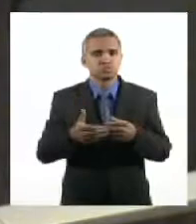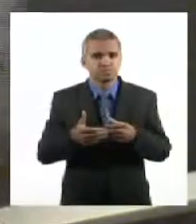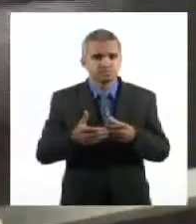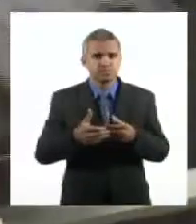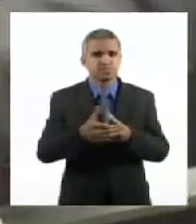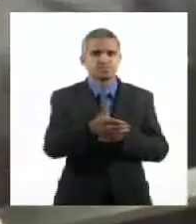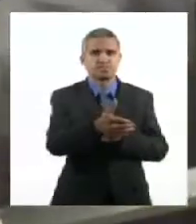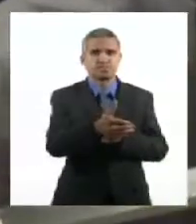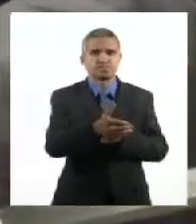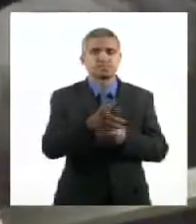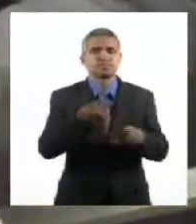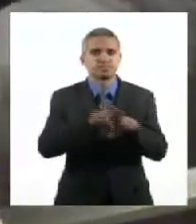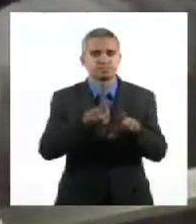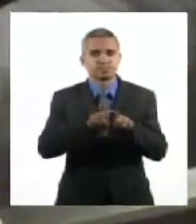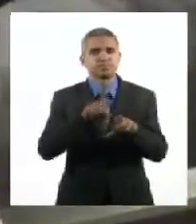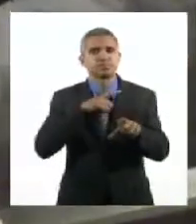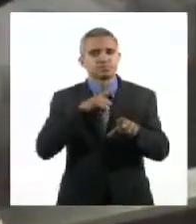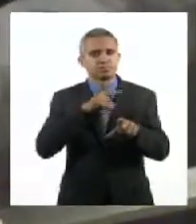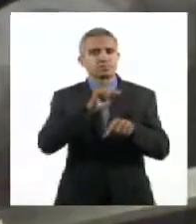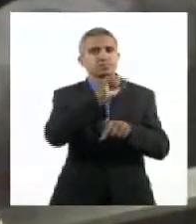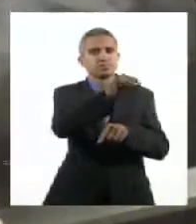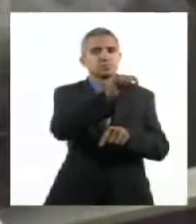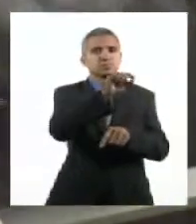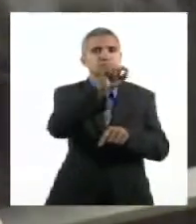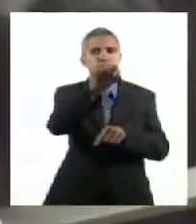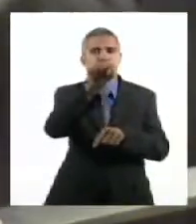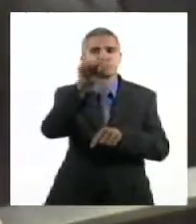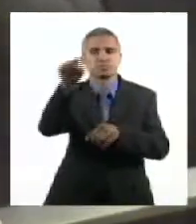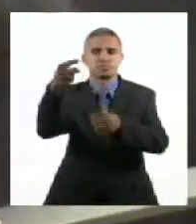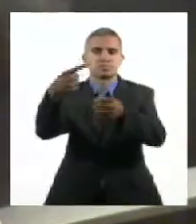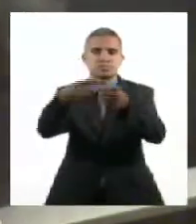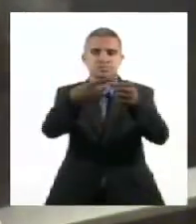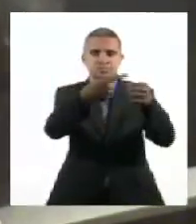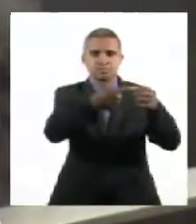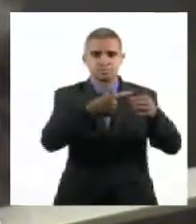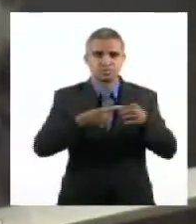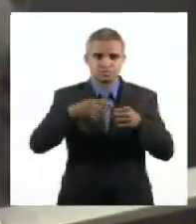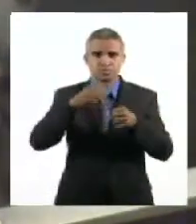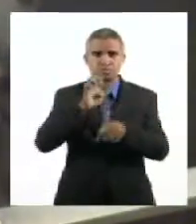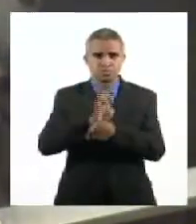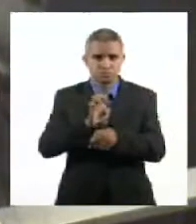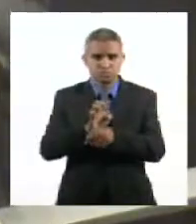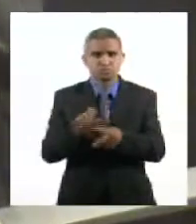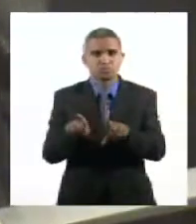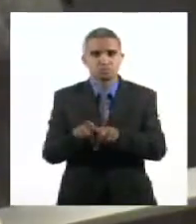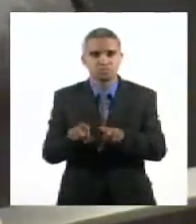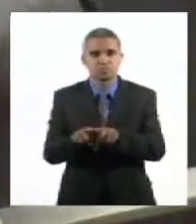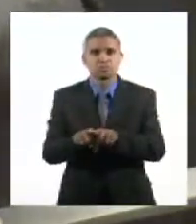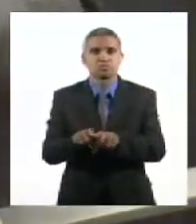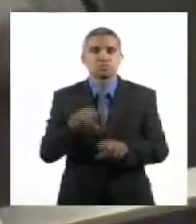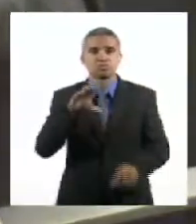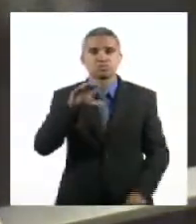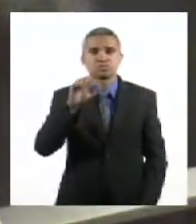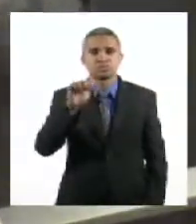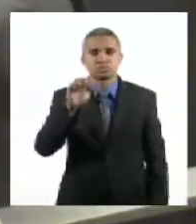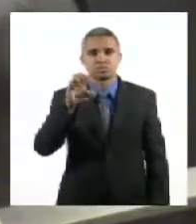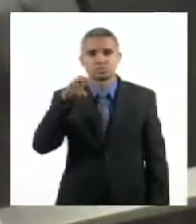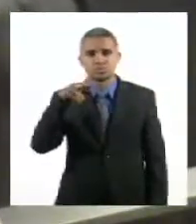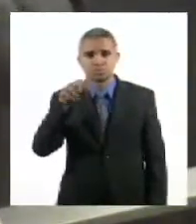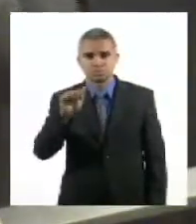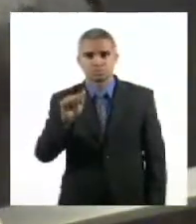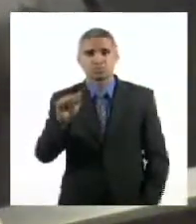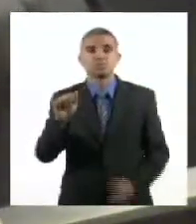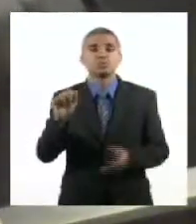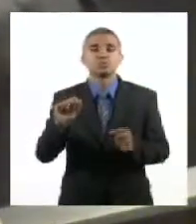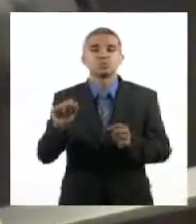em outros municípios do Estado. E a CAEMA, ela não só no distrato abre mão de prestar